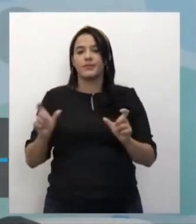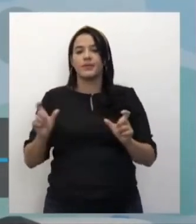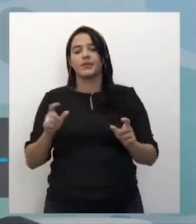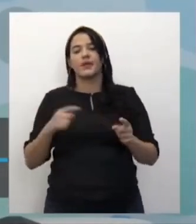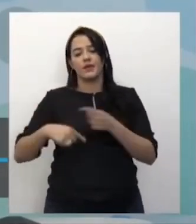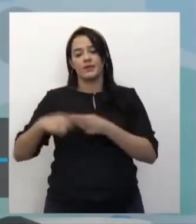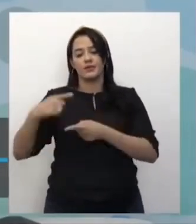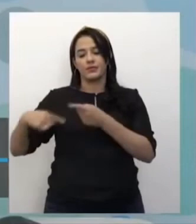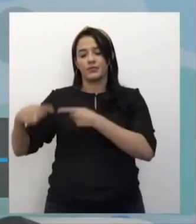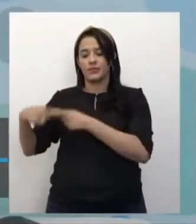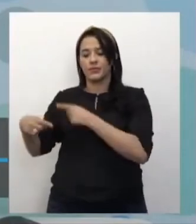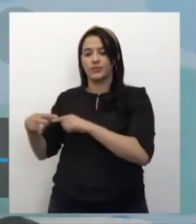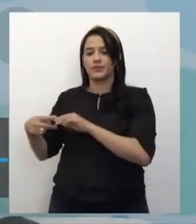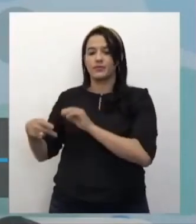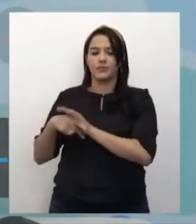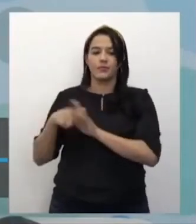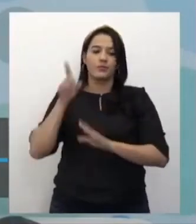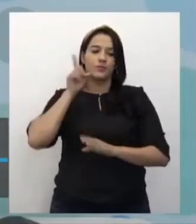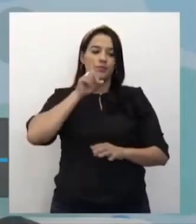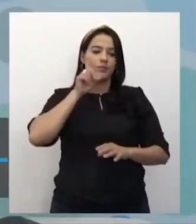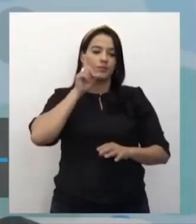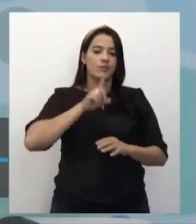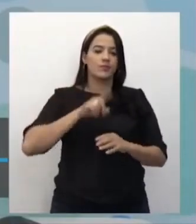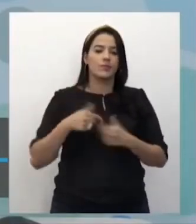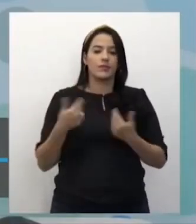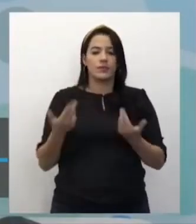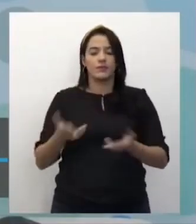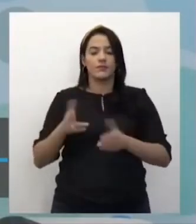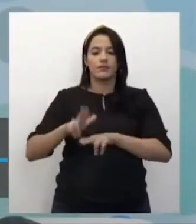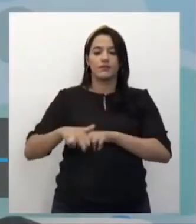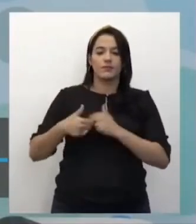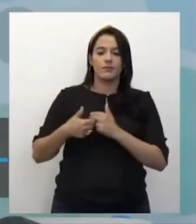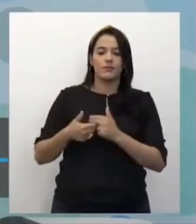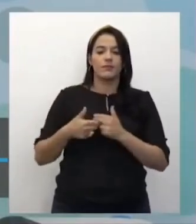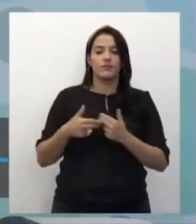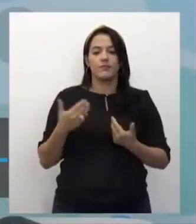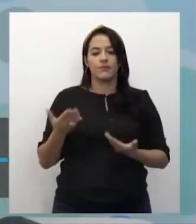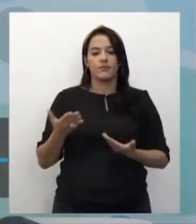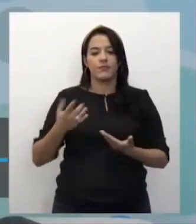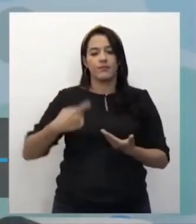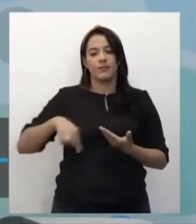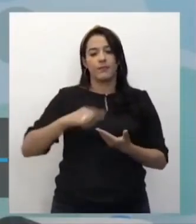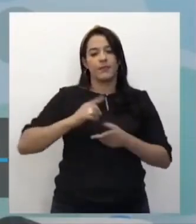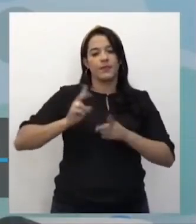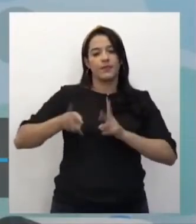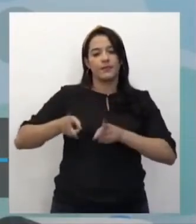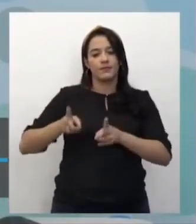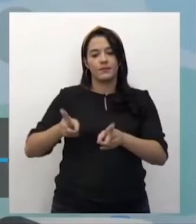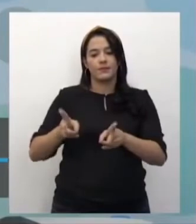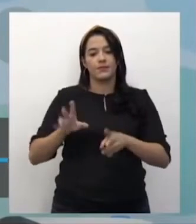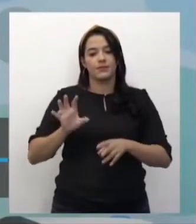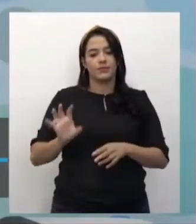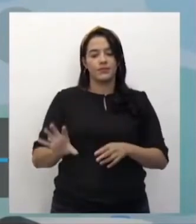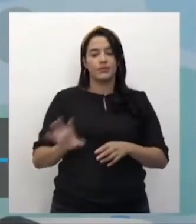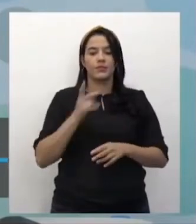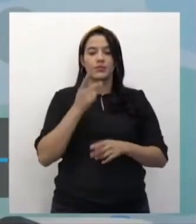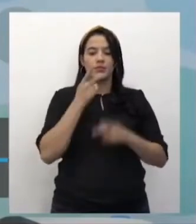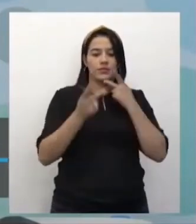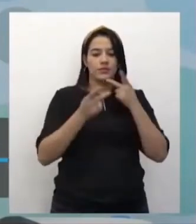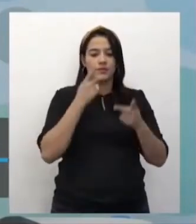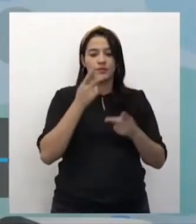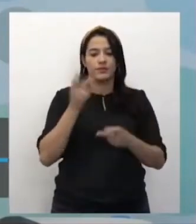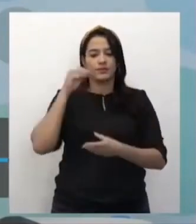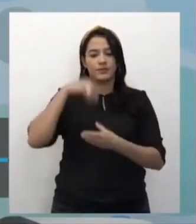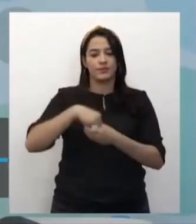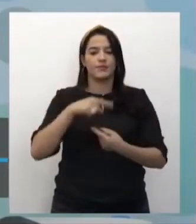origem da língua inglesa, né? Sim, então, acho que é por isso que a gente mantém essa maneira de falar nesse mundo,